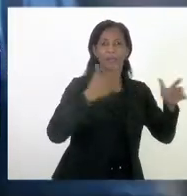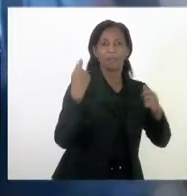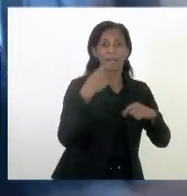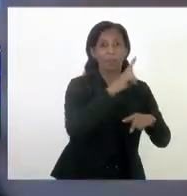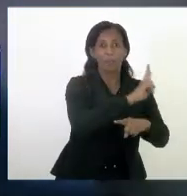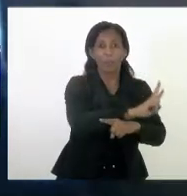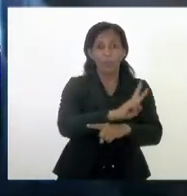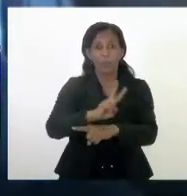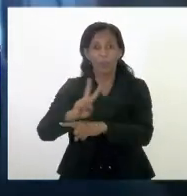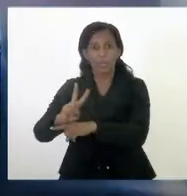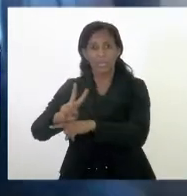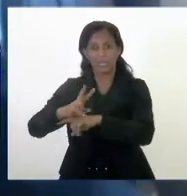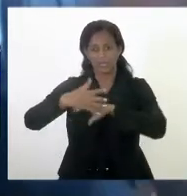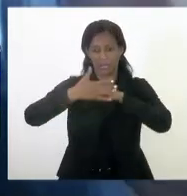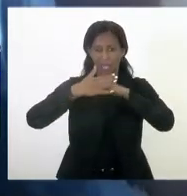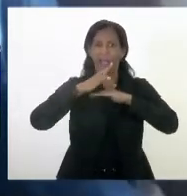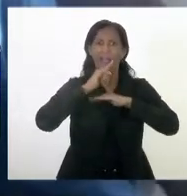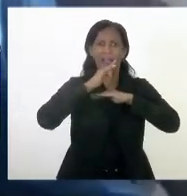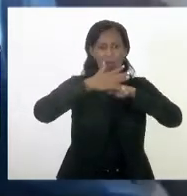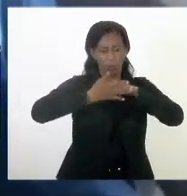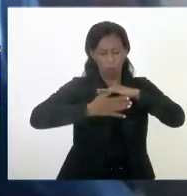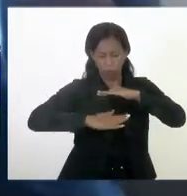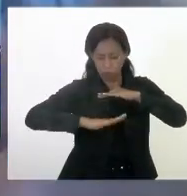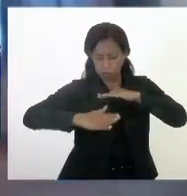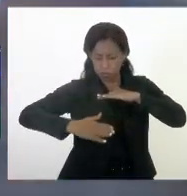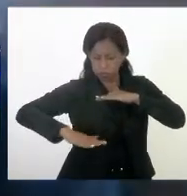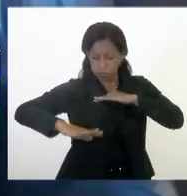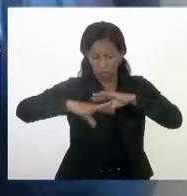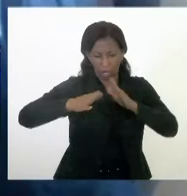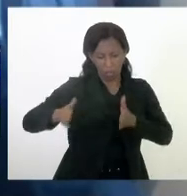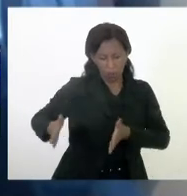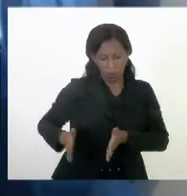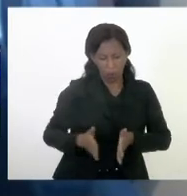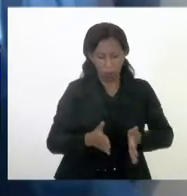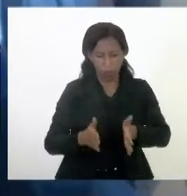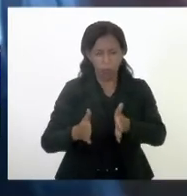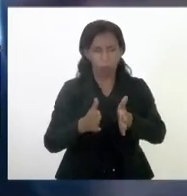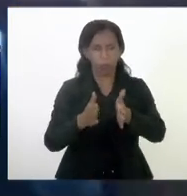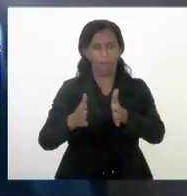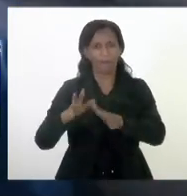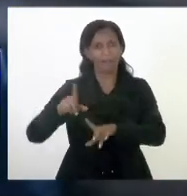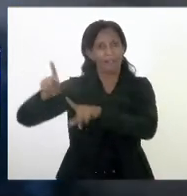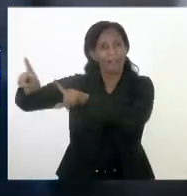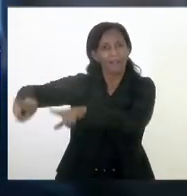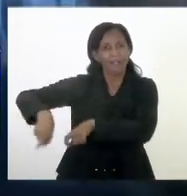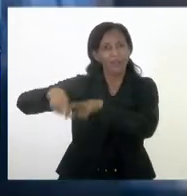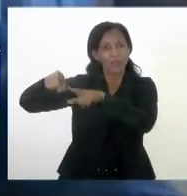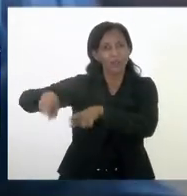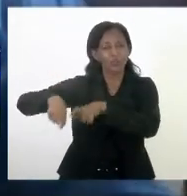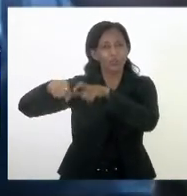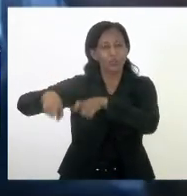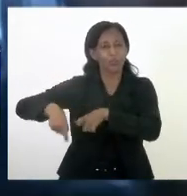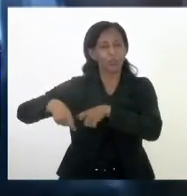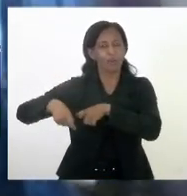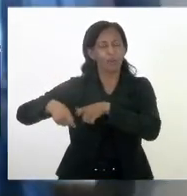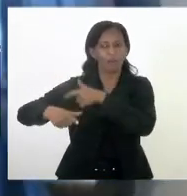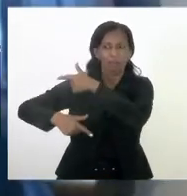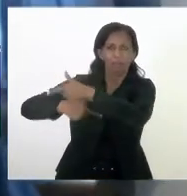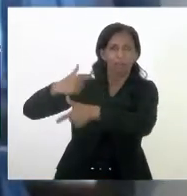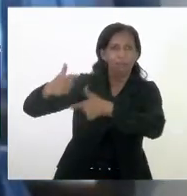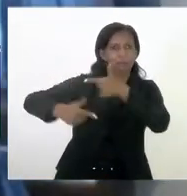preservar nascentes, preservar águas, garantir água para a agricultura, impedir emissões,